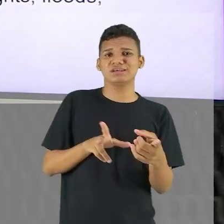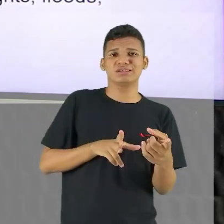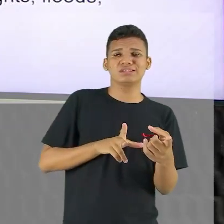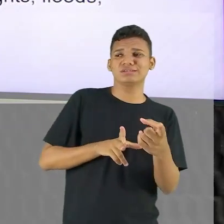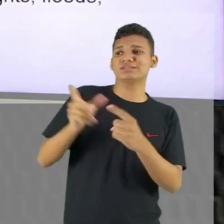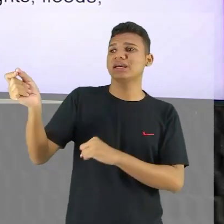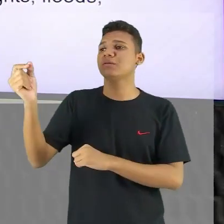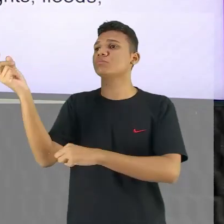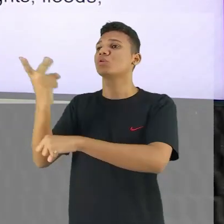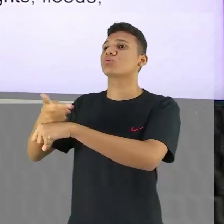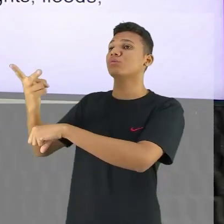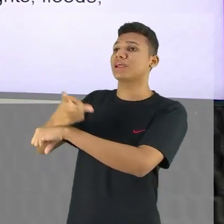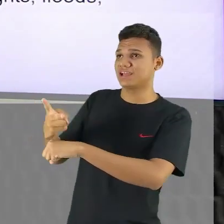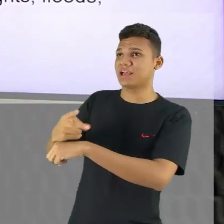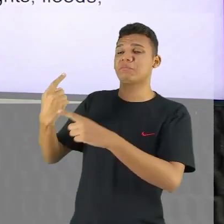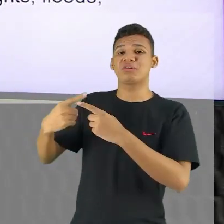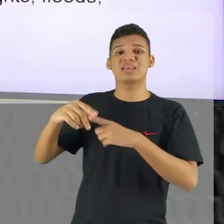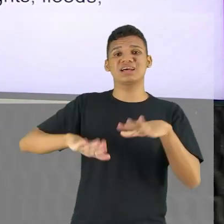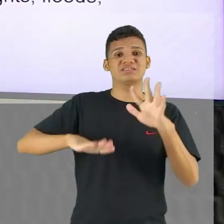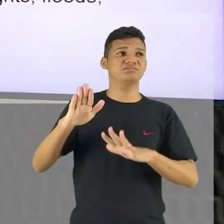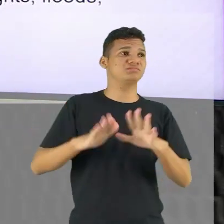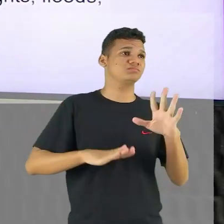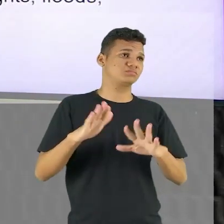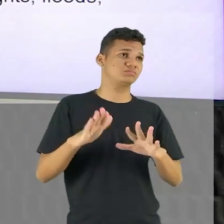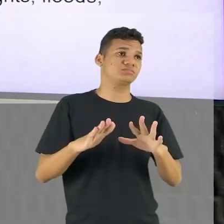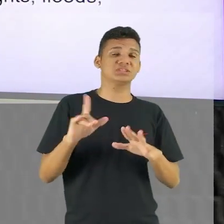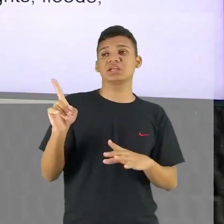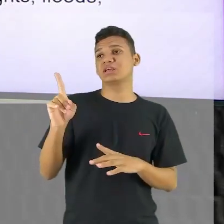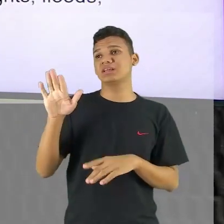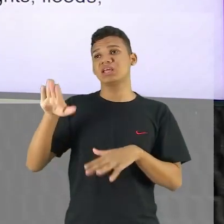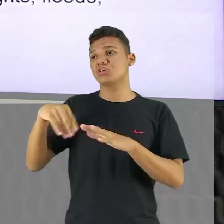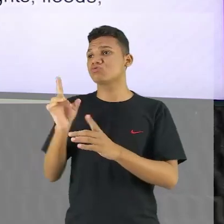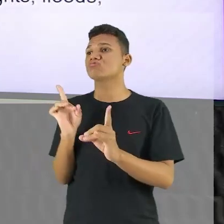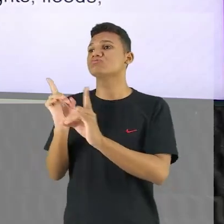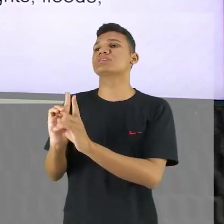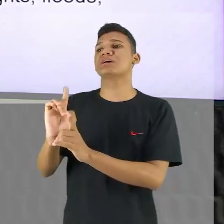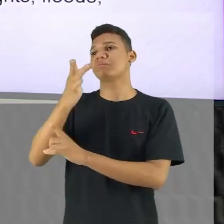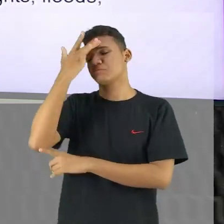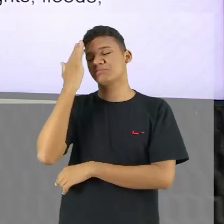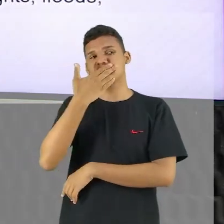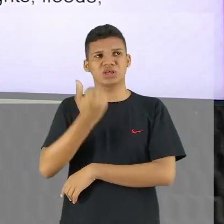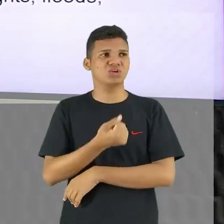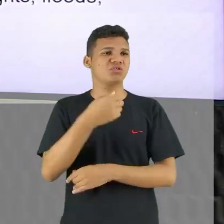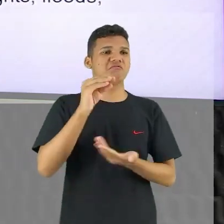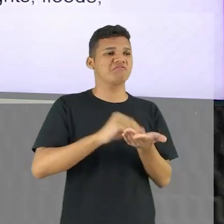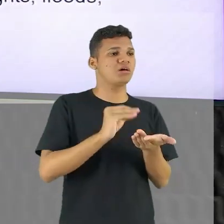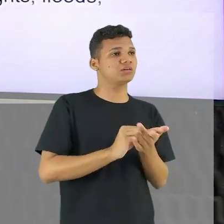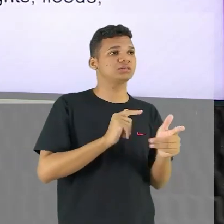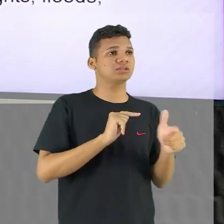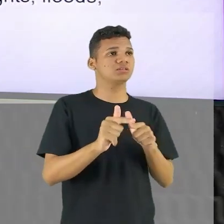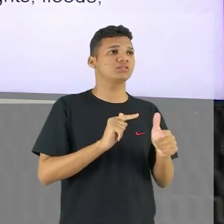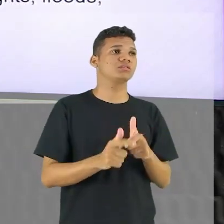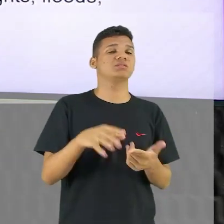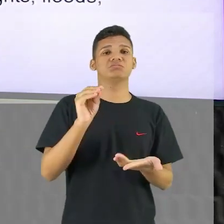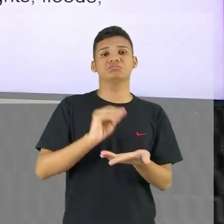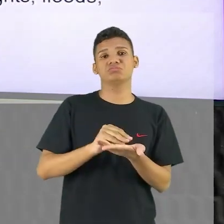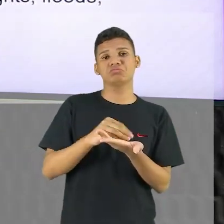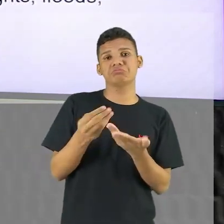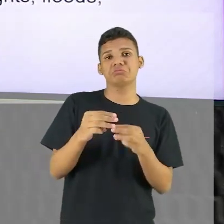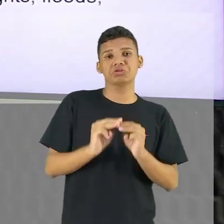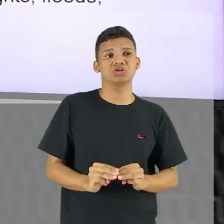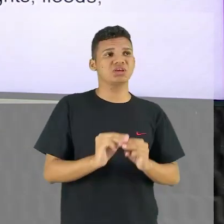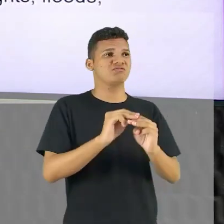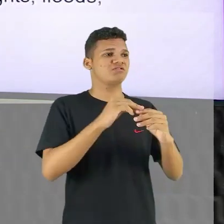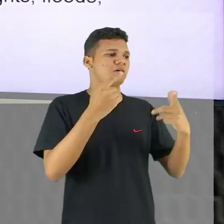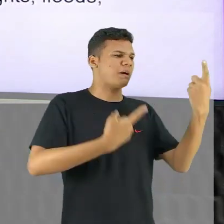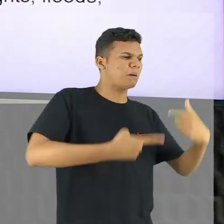lugar? Porque ela é afetada por algo maior, né? Então, pela questão da falta de um emprego, pela questão da guerra, pela